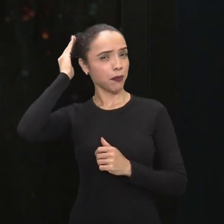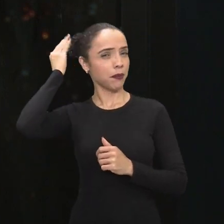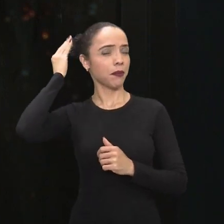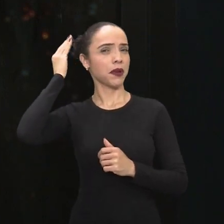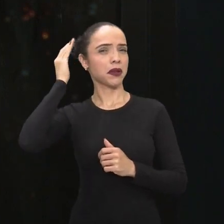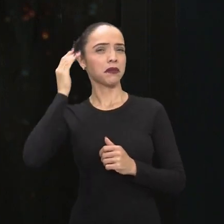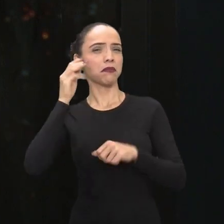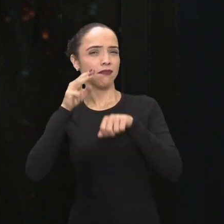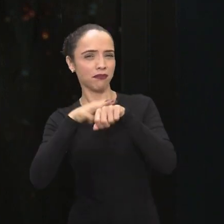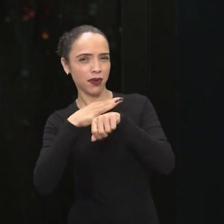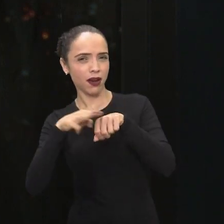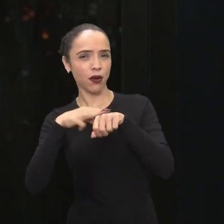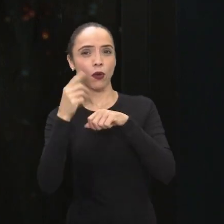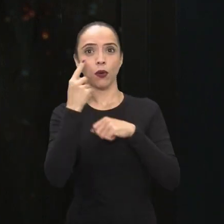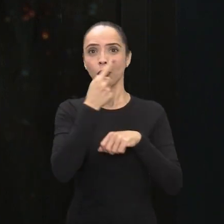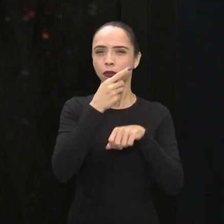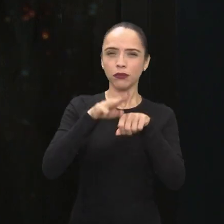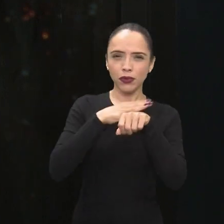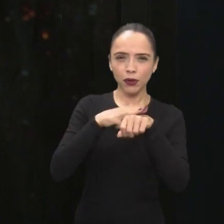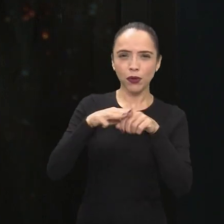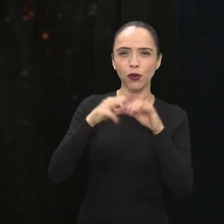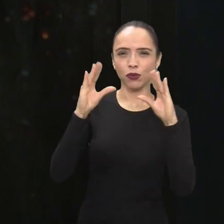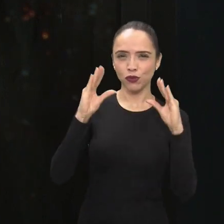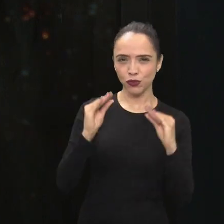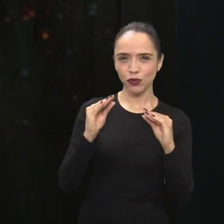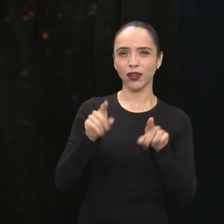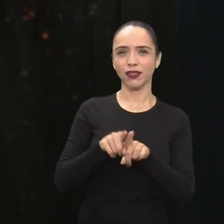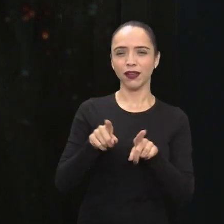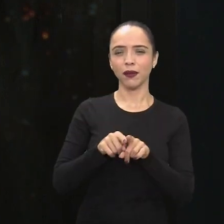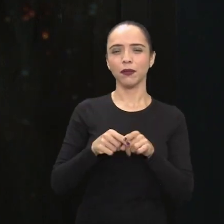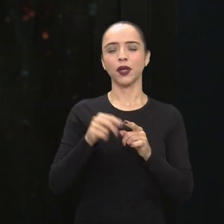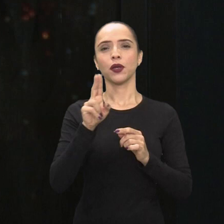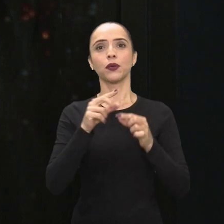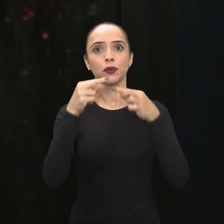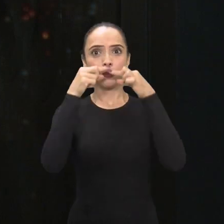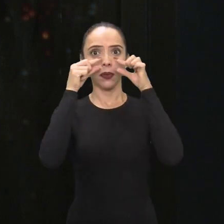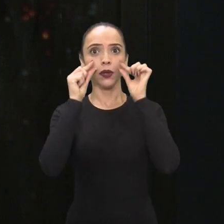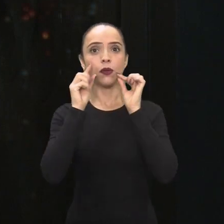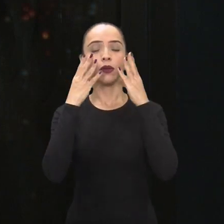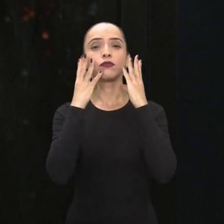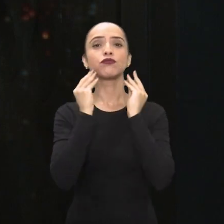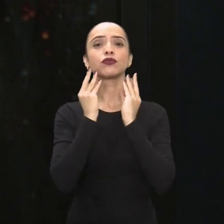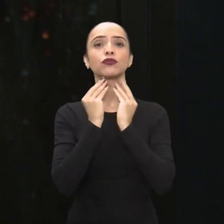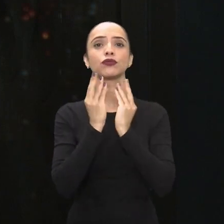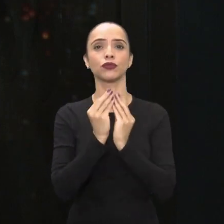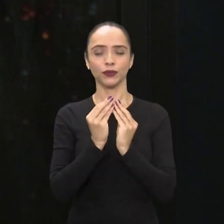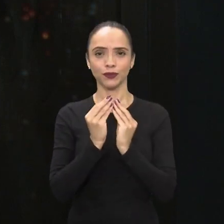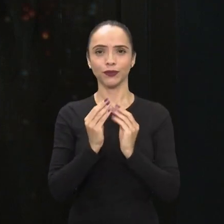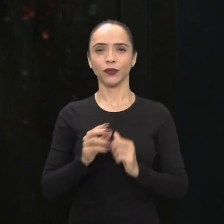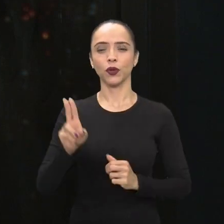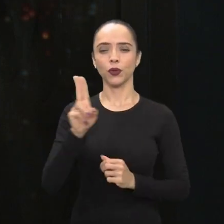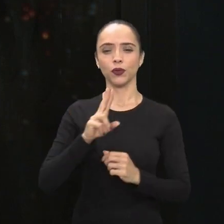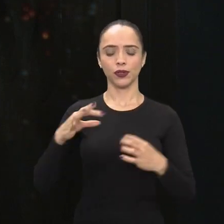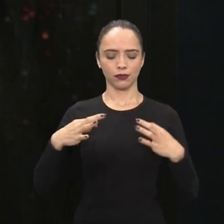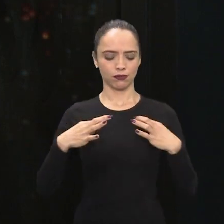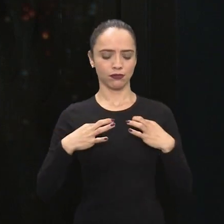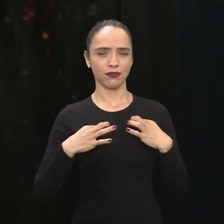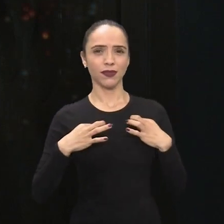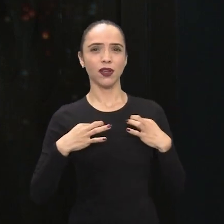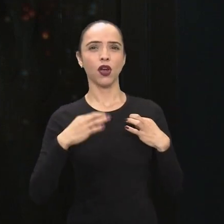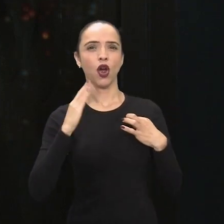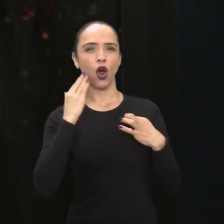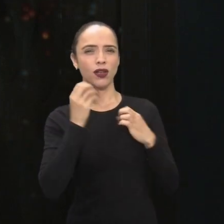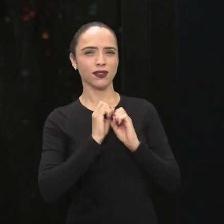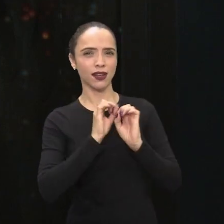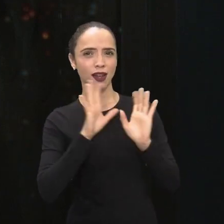cabelos castanhos olhos castanhos escuros também de bigode de barba vestindo uma camisa rosa